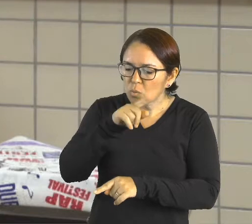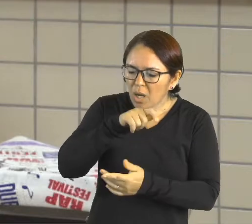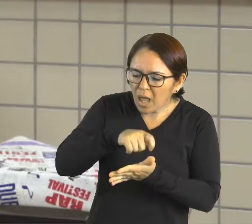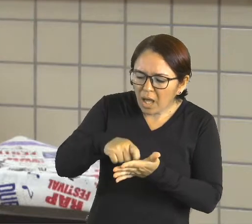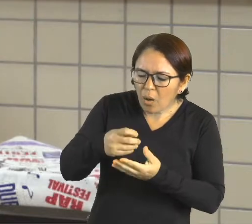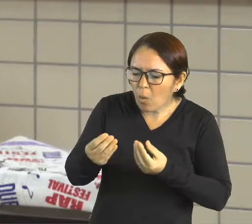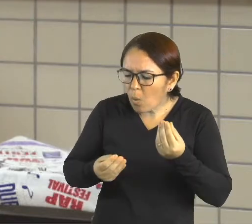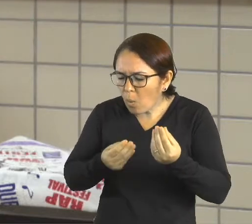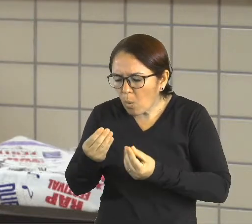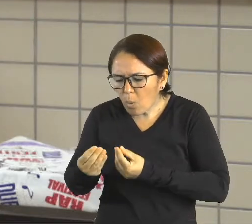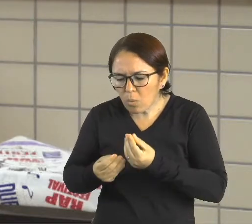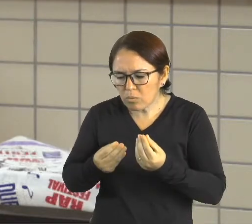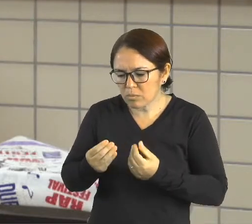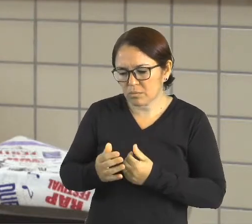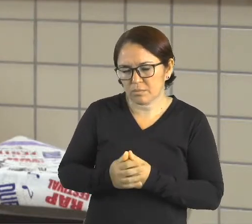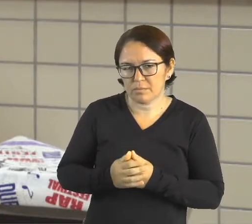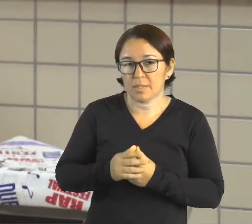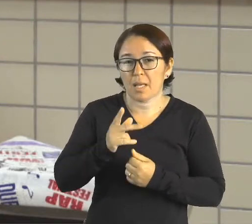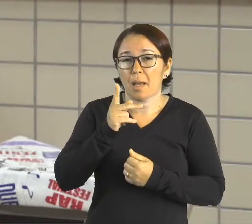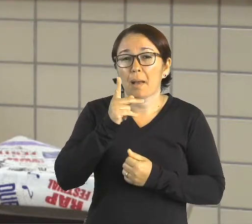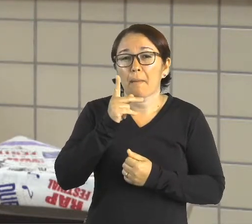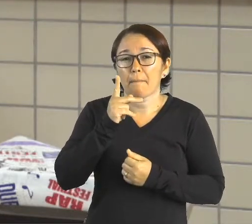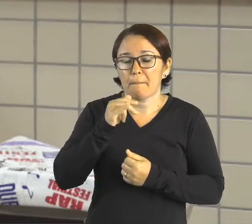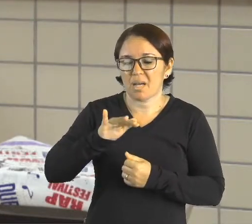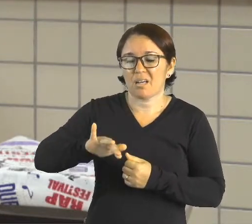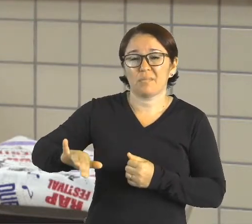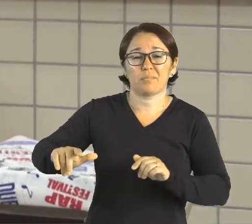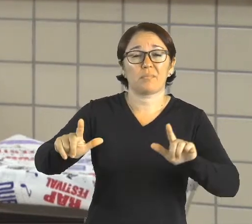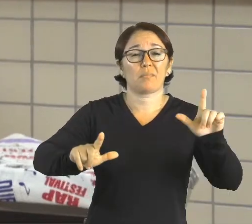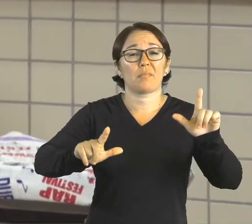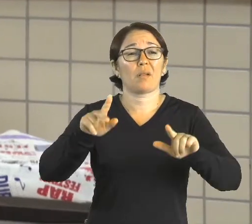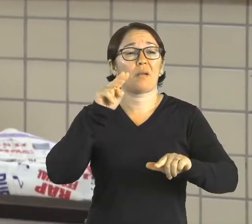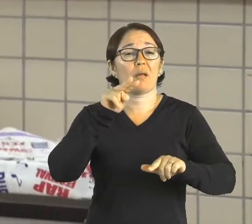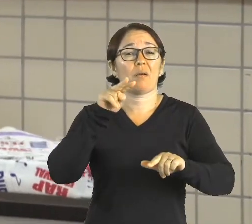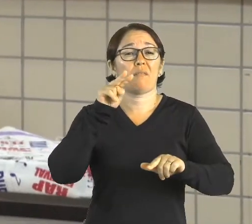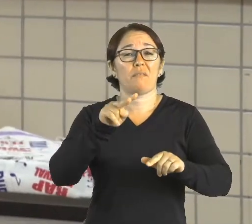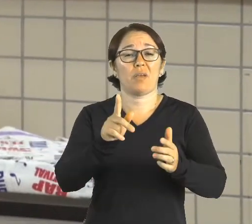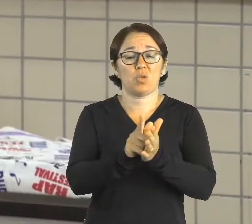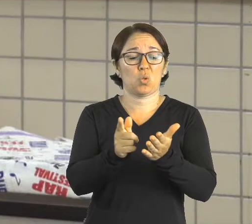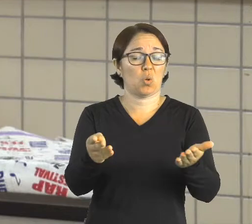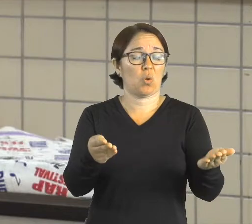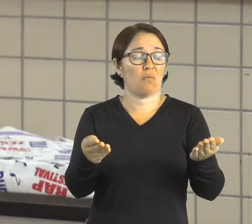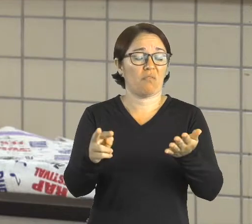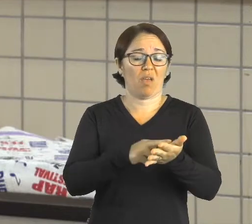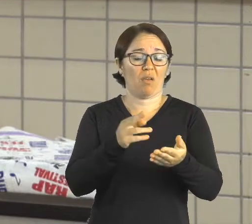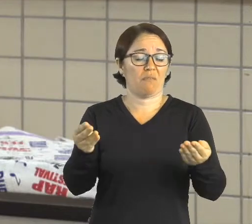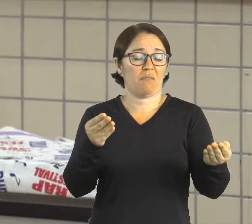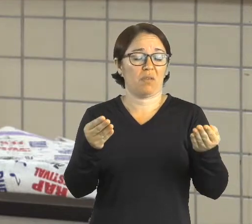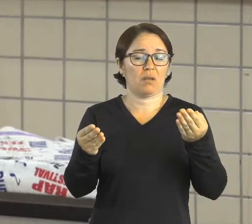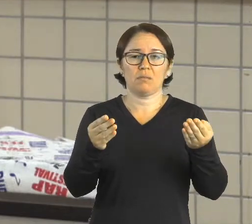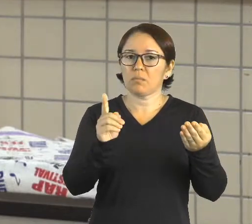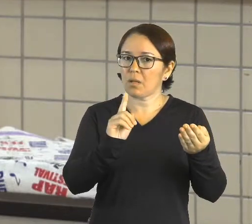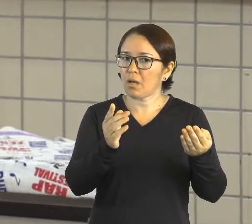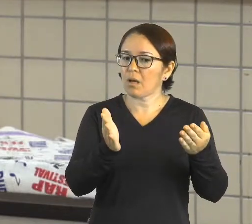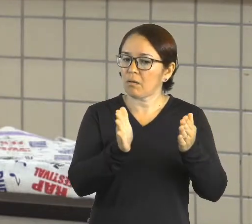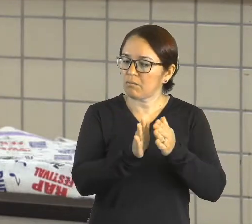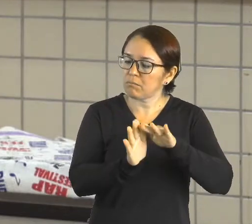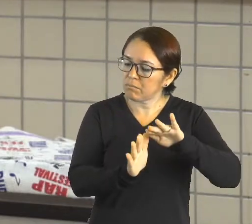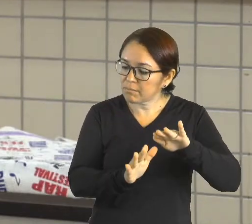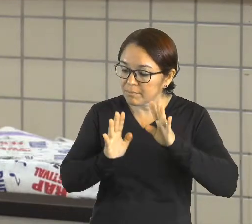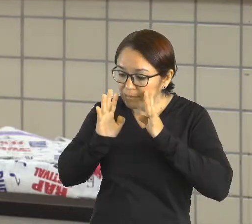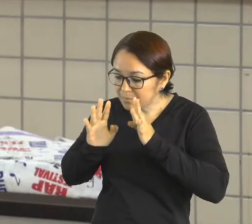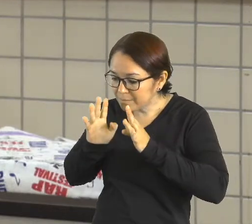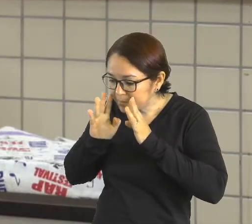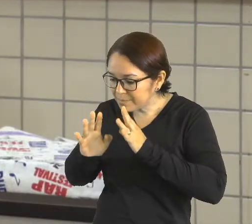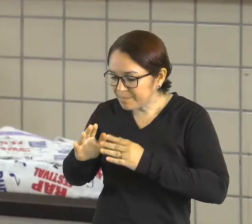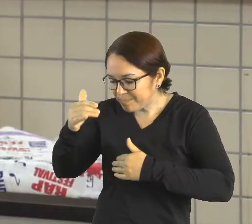TV, só assistindo jornal, lendo revista. E então, a partir daquele dia, o pai macaco